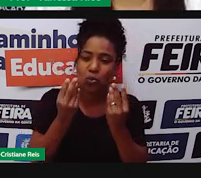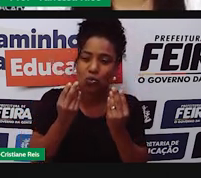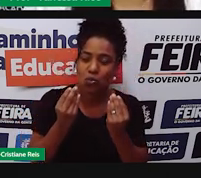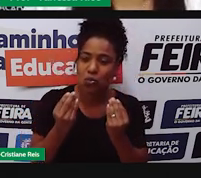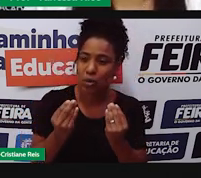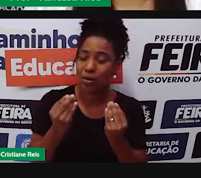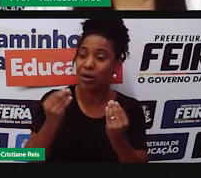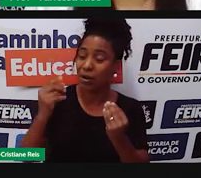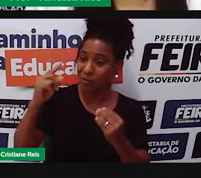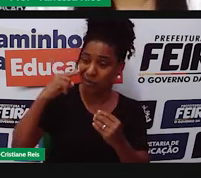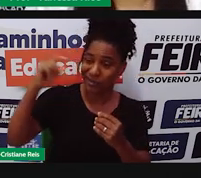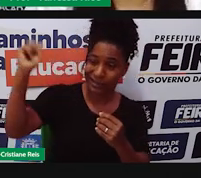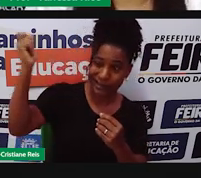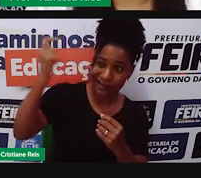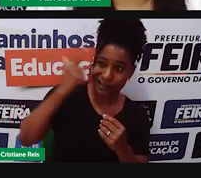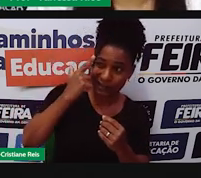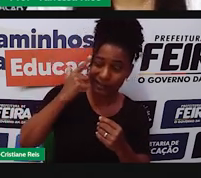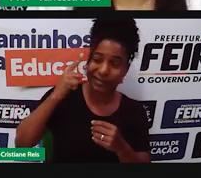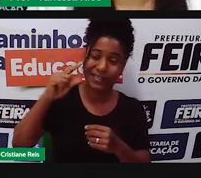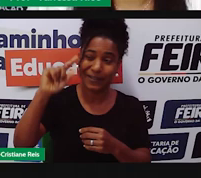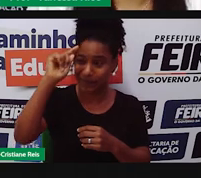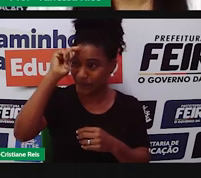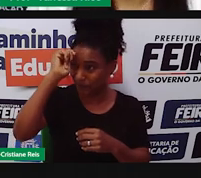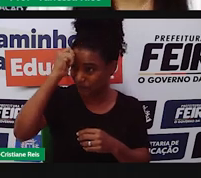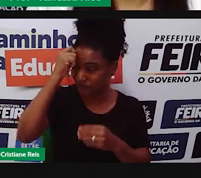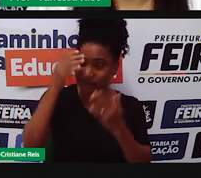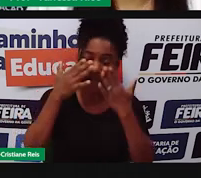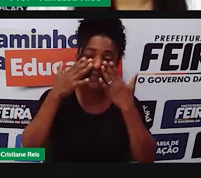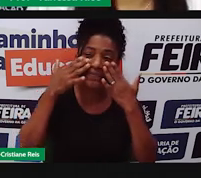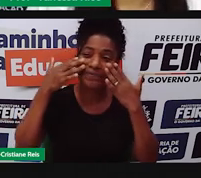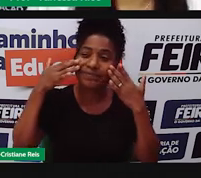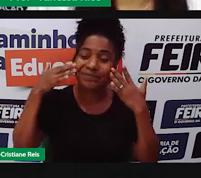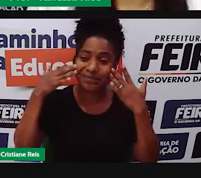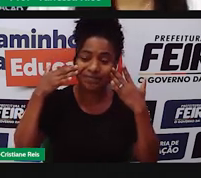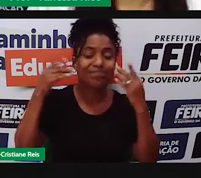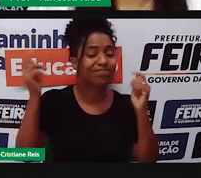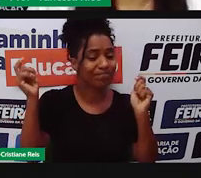aí fazer com que ela envelheça antes da hora.